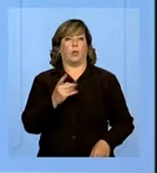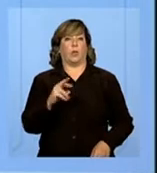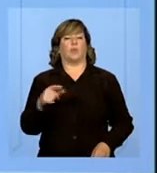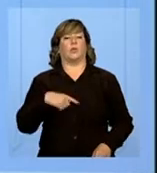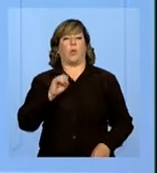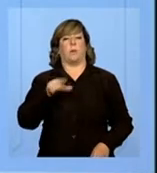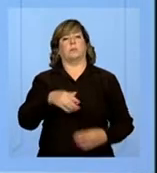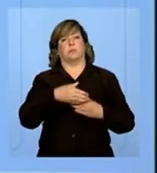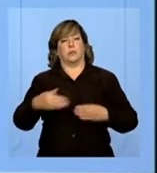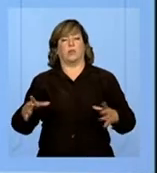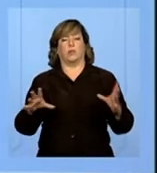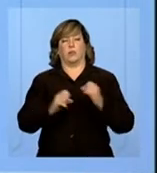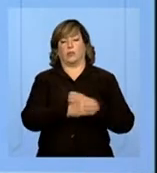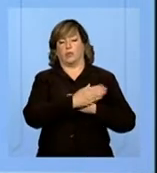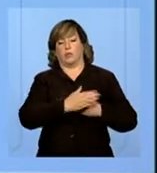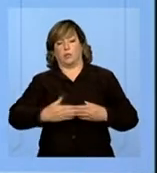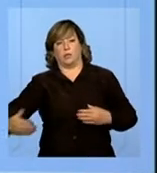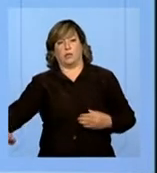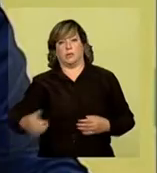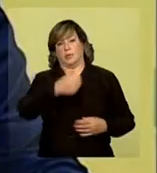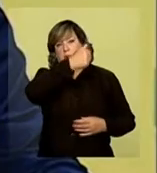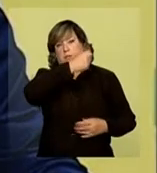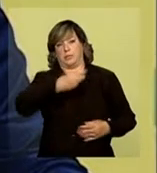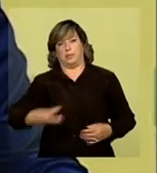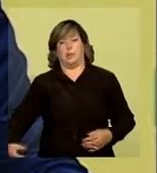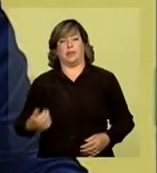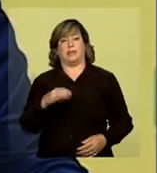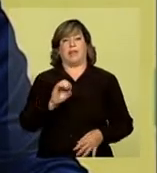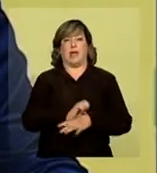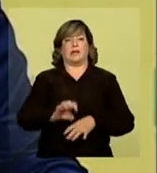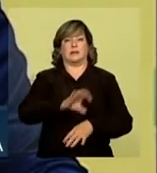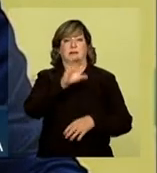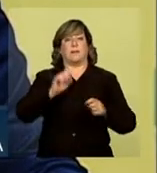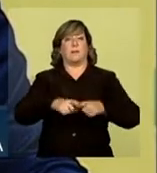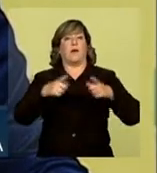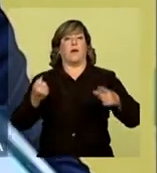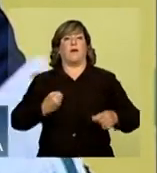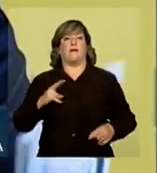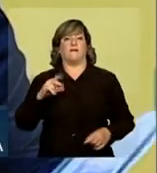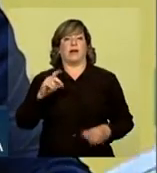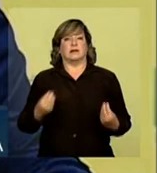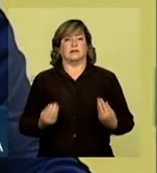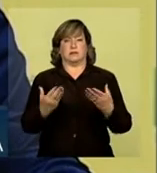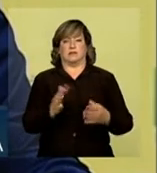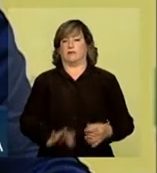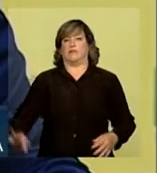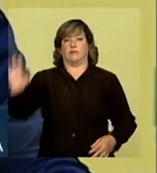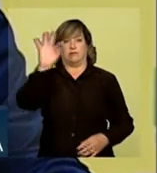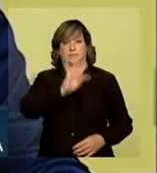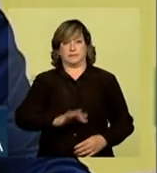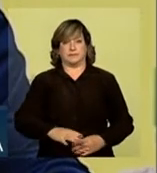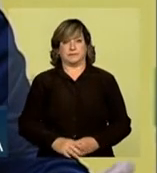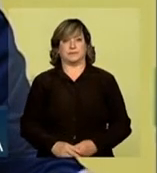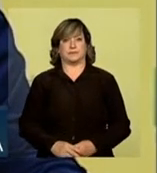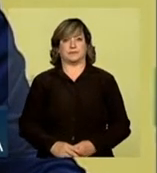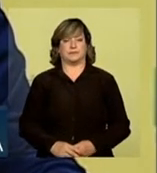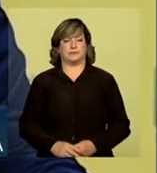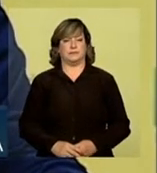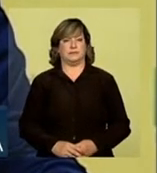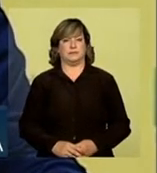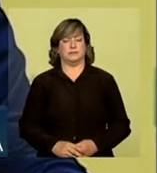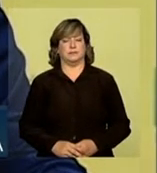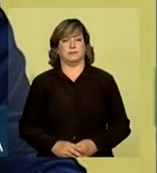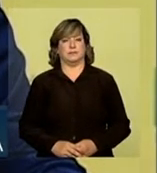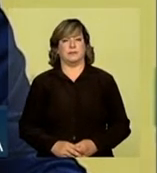Então essa é mais ou menos a distribuição dos dez estados com a maior oferta de vagas da federação e